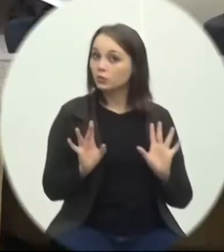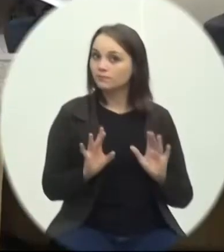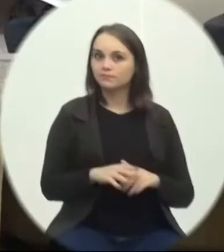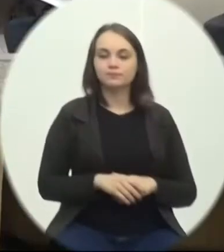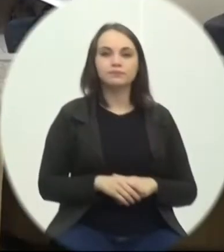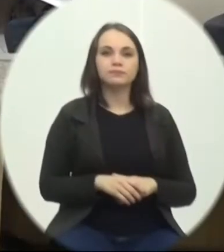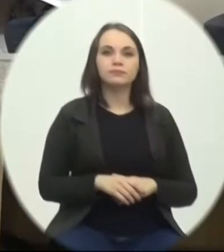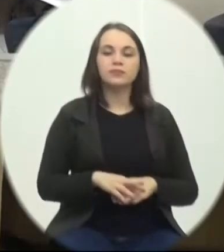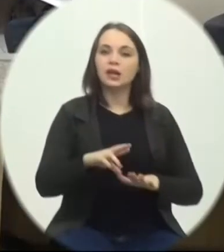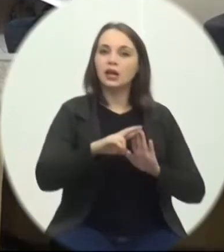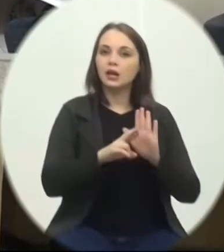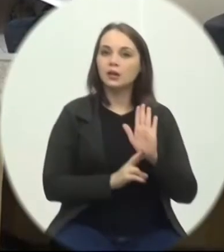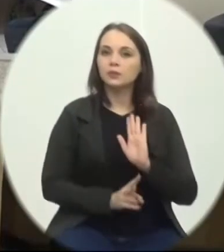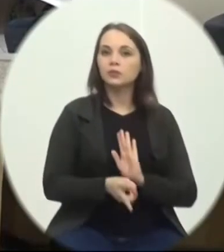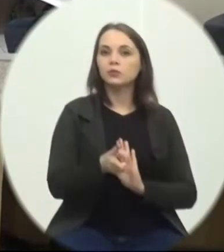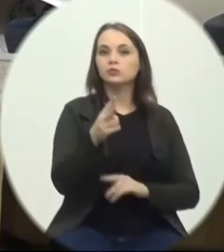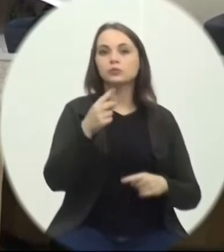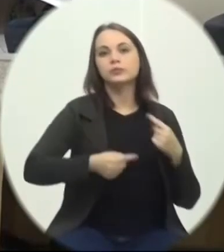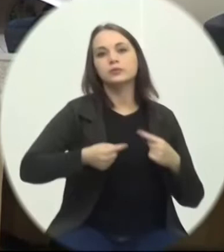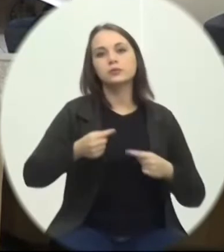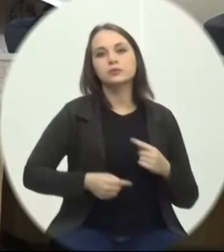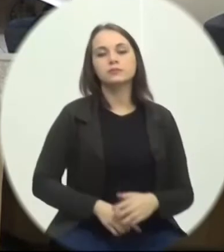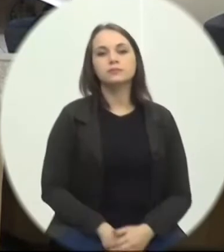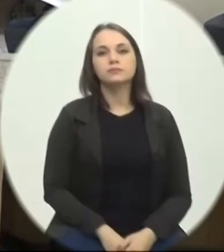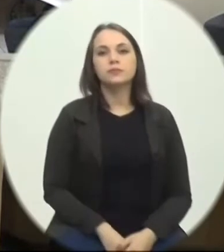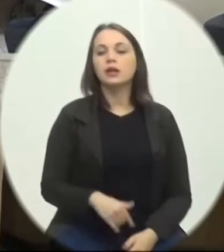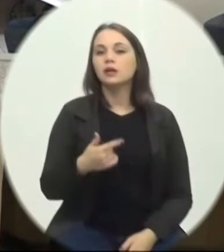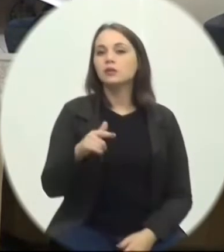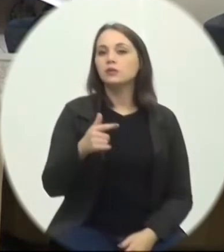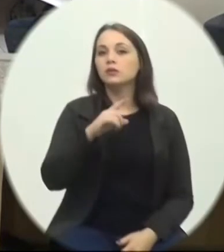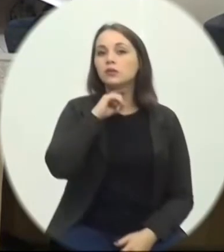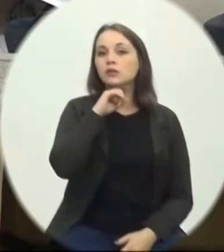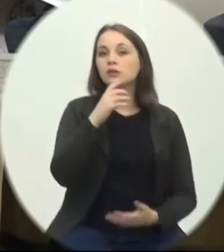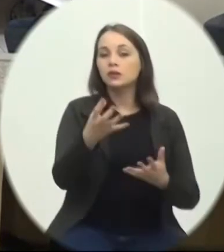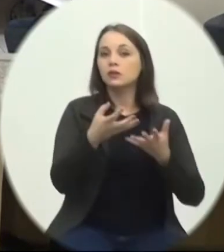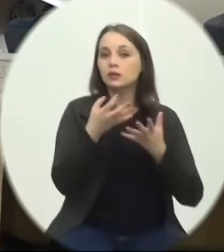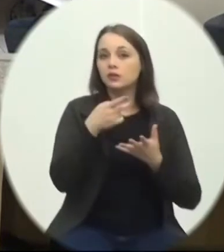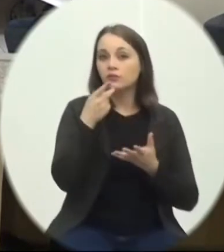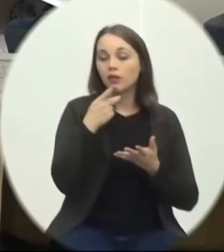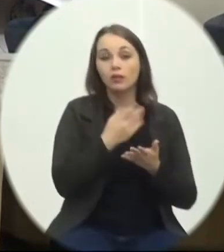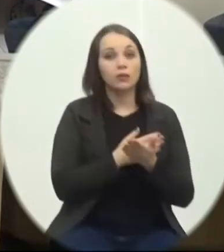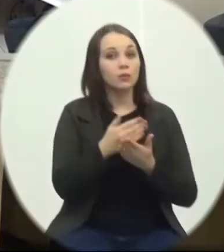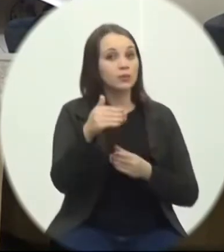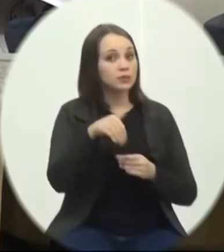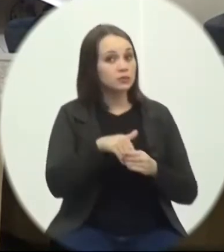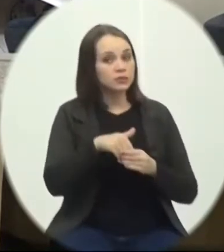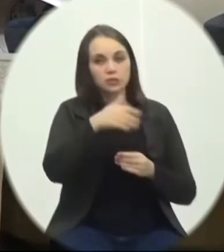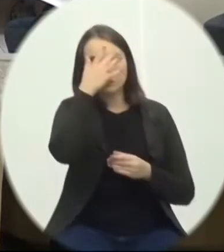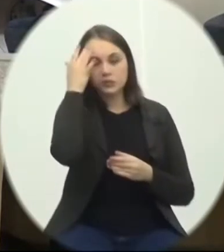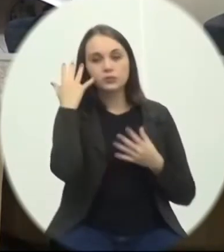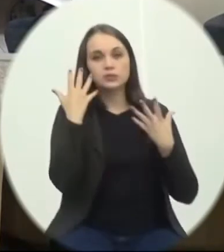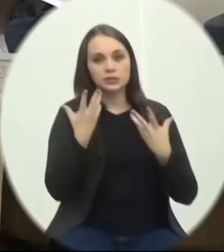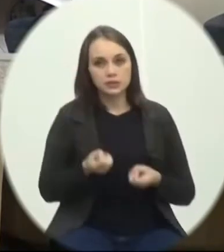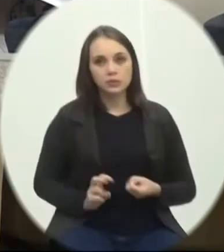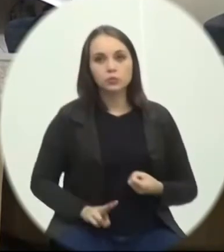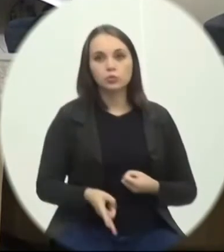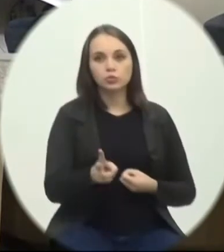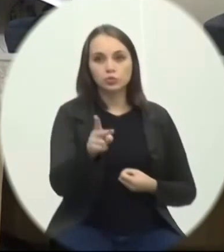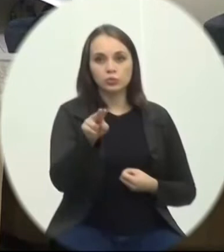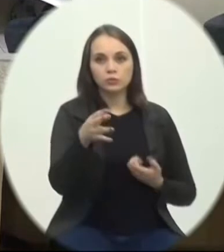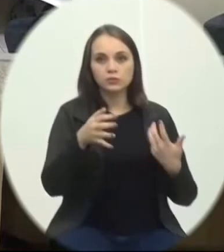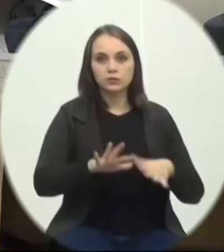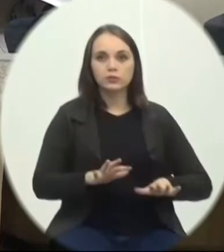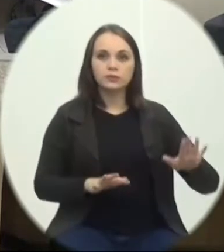O requerimento Continua em discussão Não havendo mais Quem queira discutir Está em votação Os favoráveis Permaneçam como estão Os contrários Se